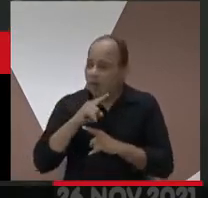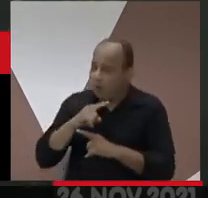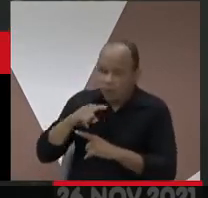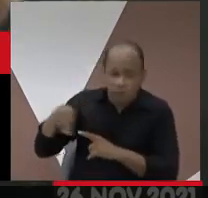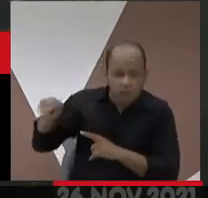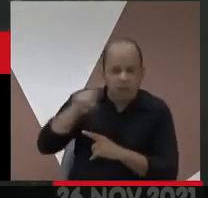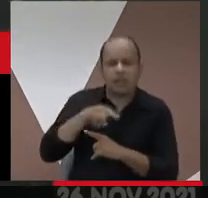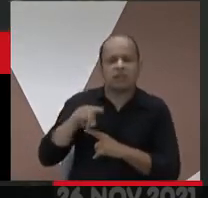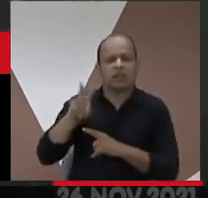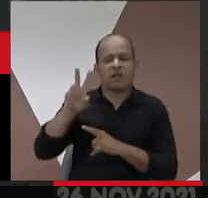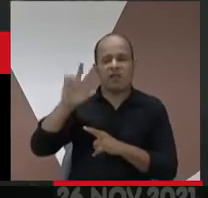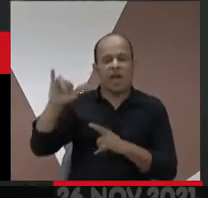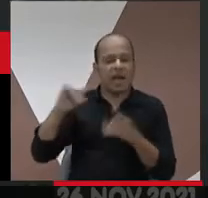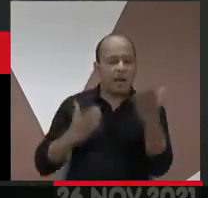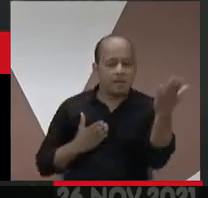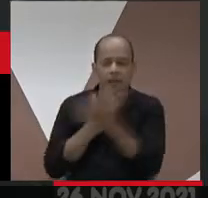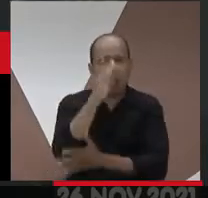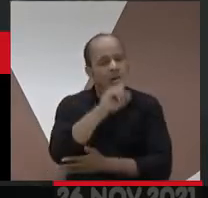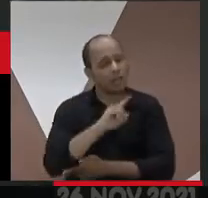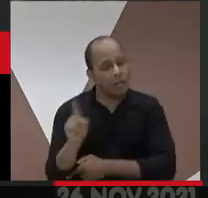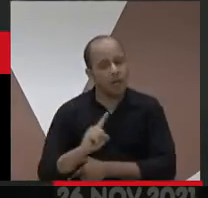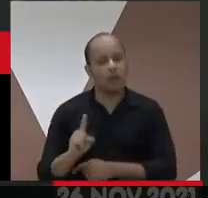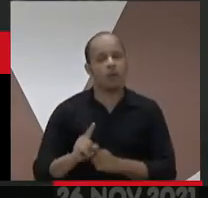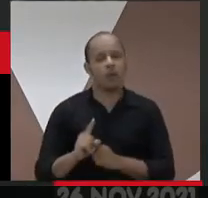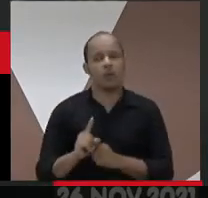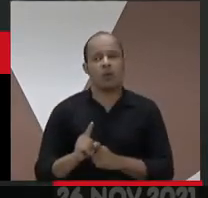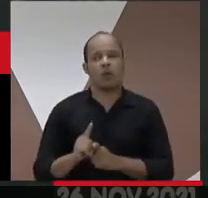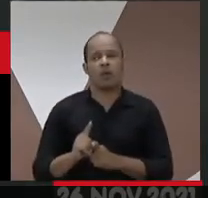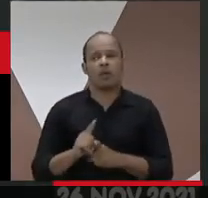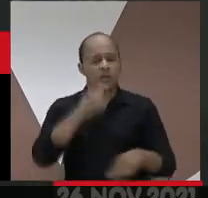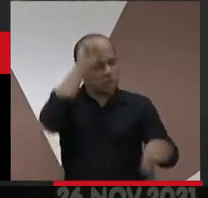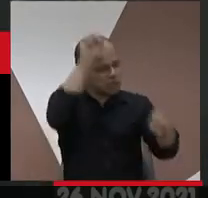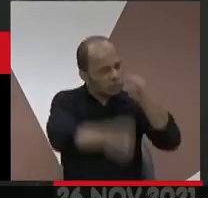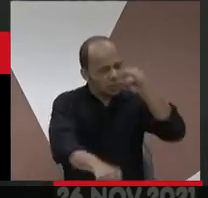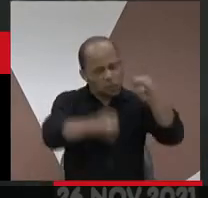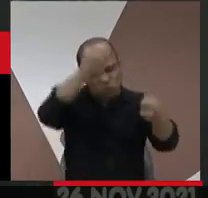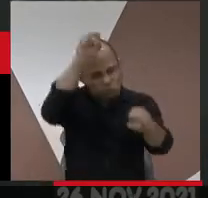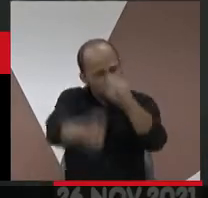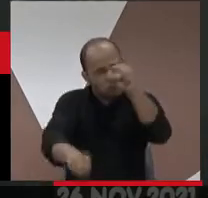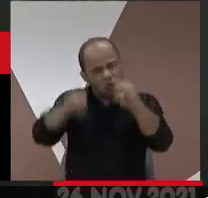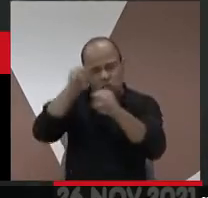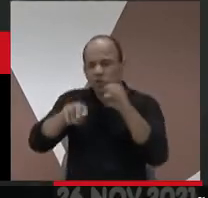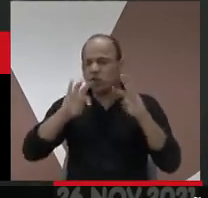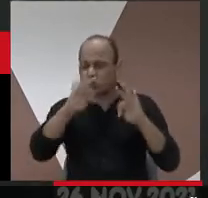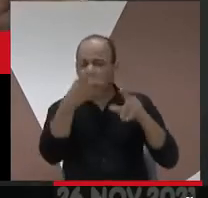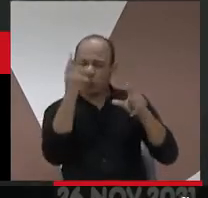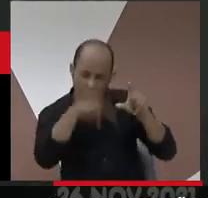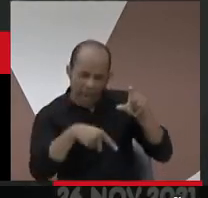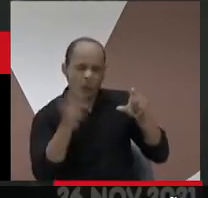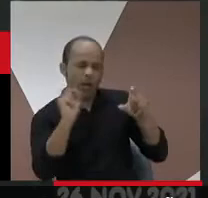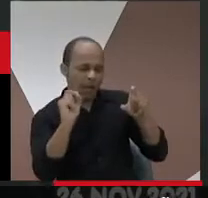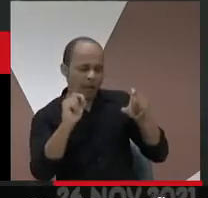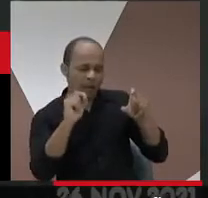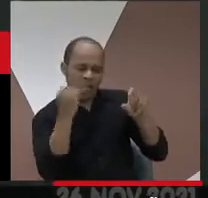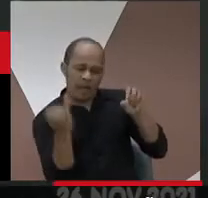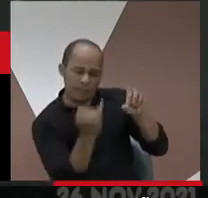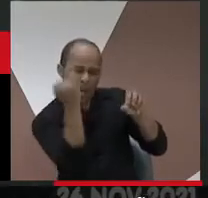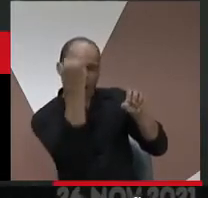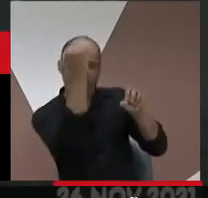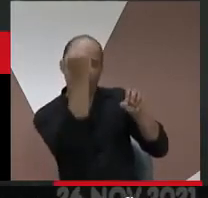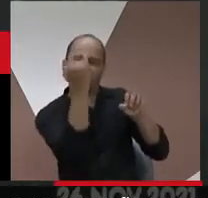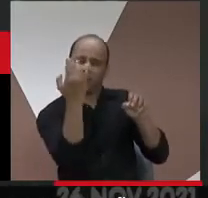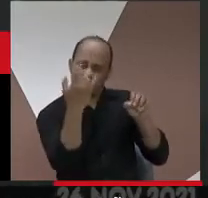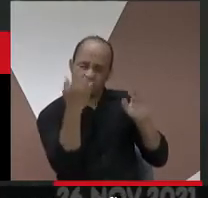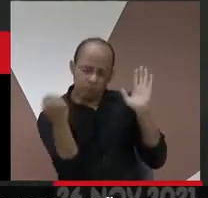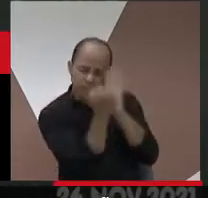rodo dessa forma e destruir um patrimônio, um dom maravilhoso que Deus e a natureza nos deu, que é